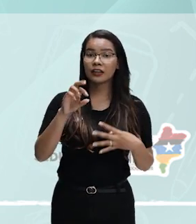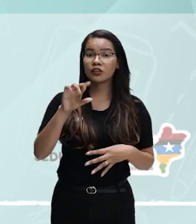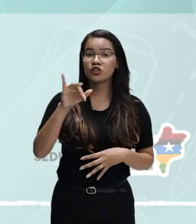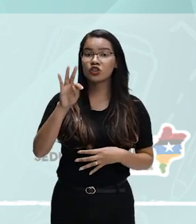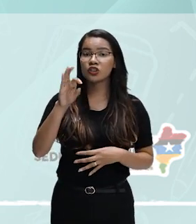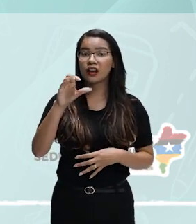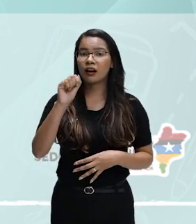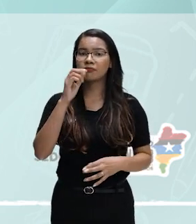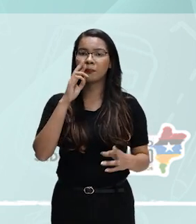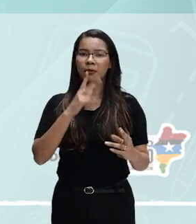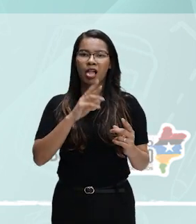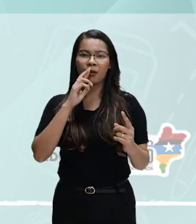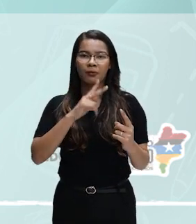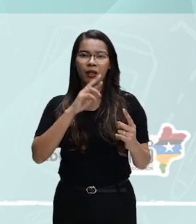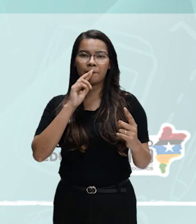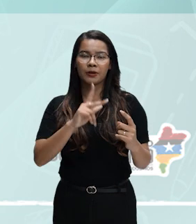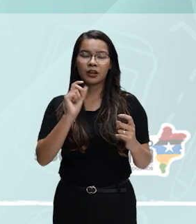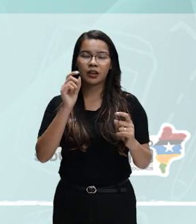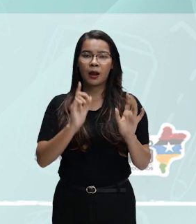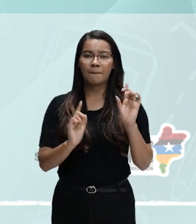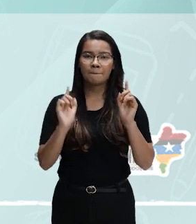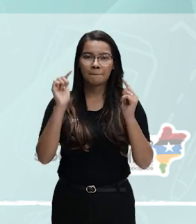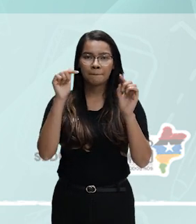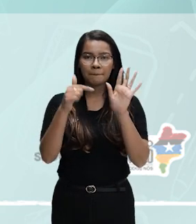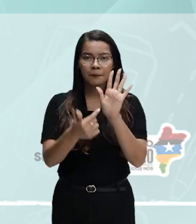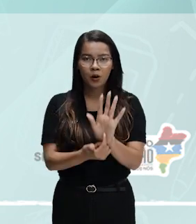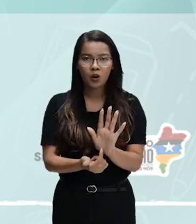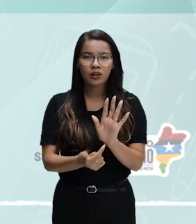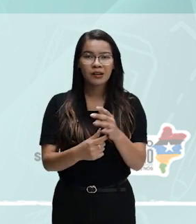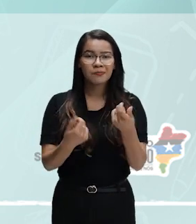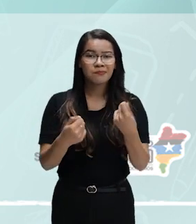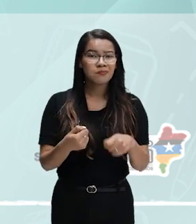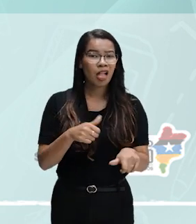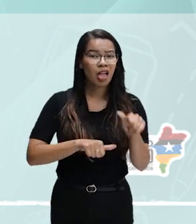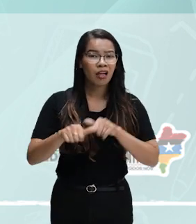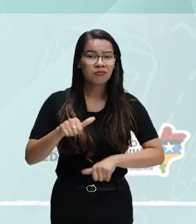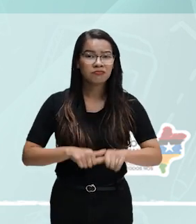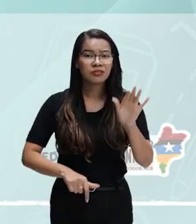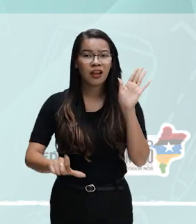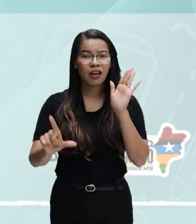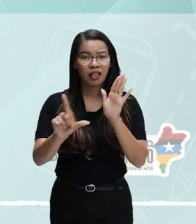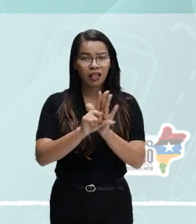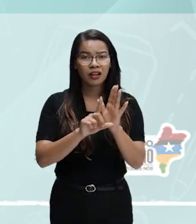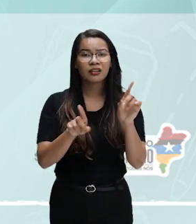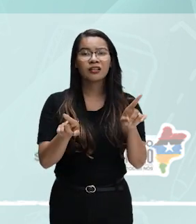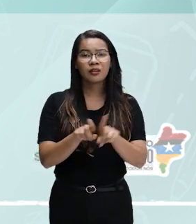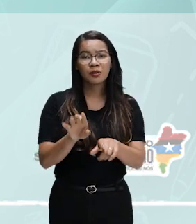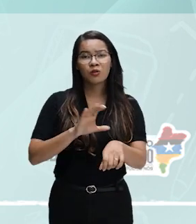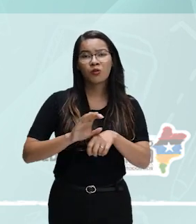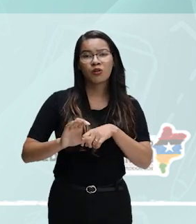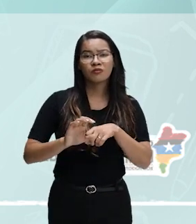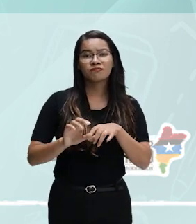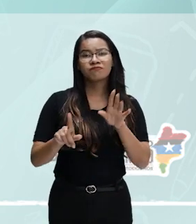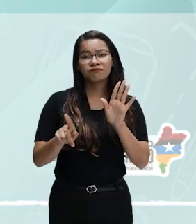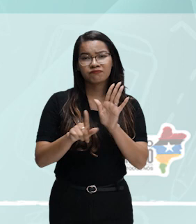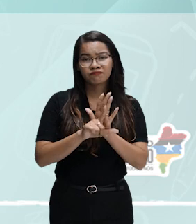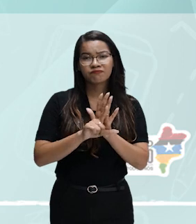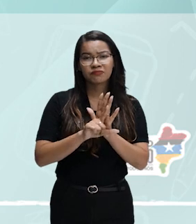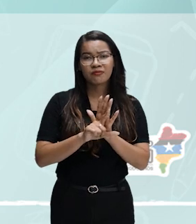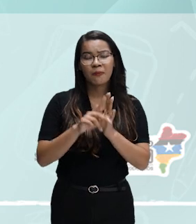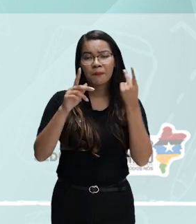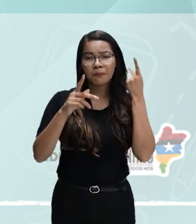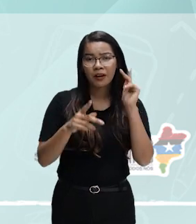que aponta a necessidade de reforma das leis e também do Código Penal para resolver a questão da violência.